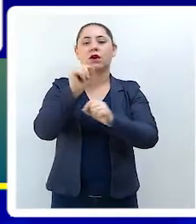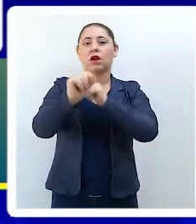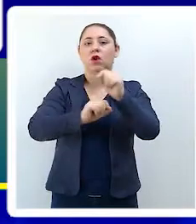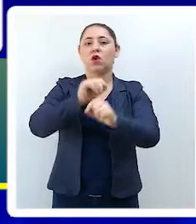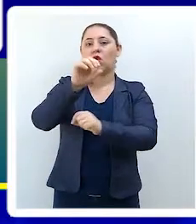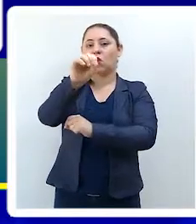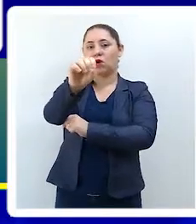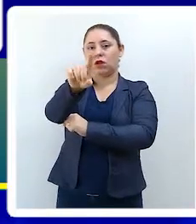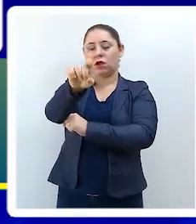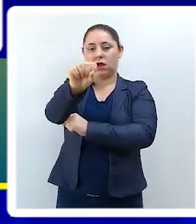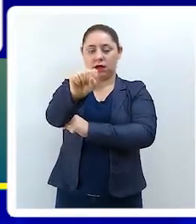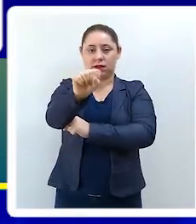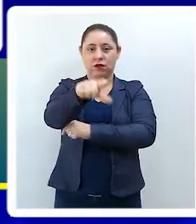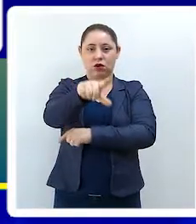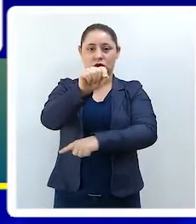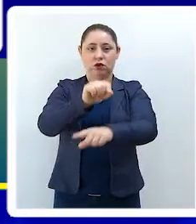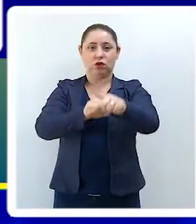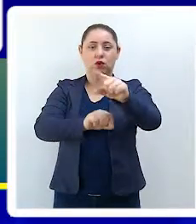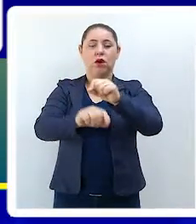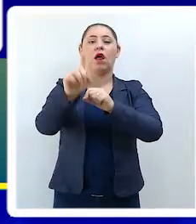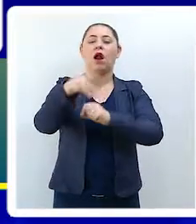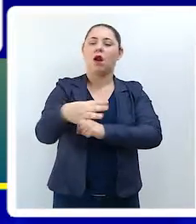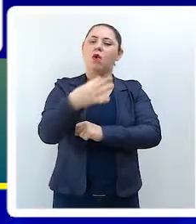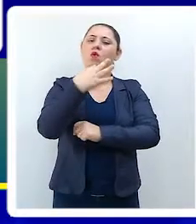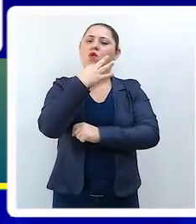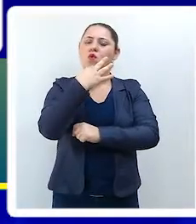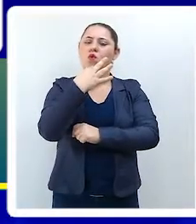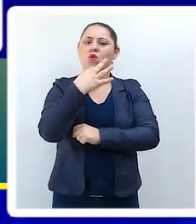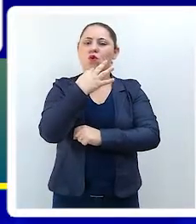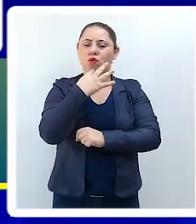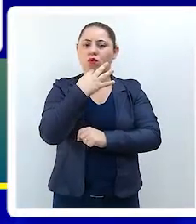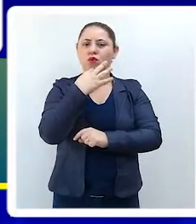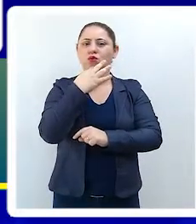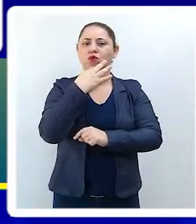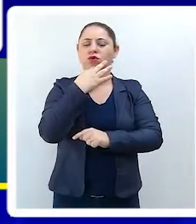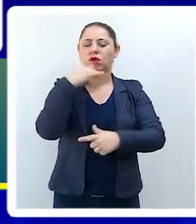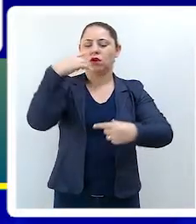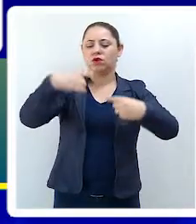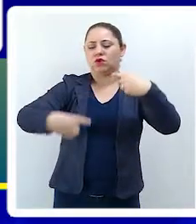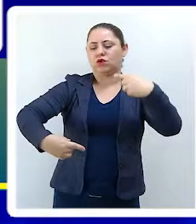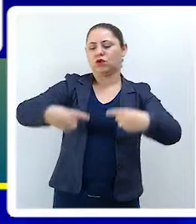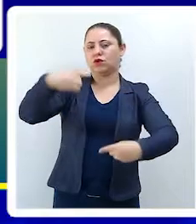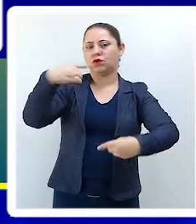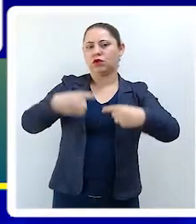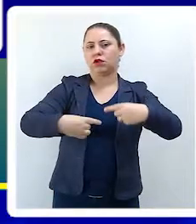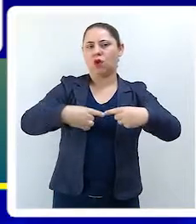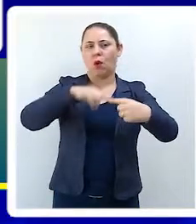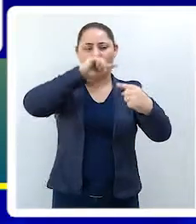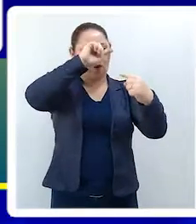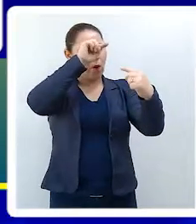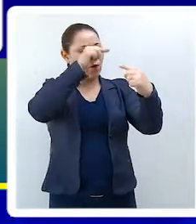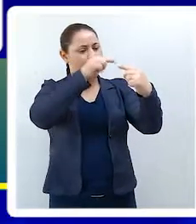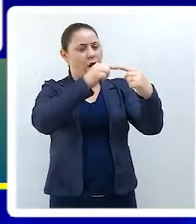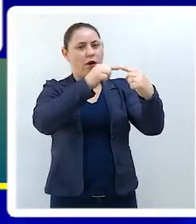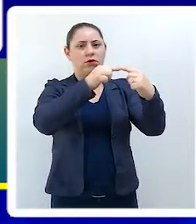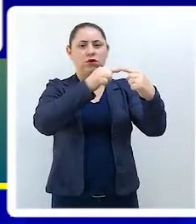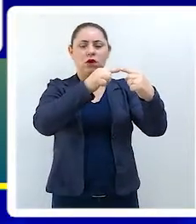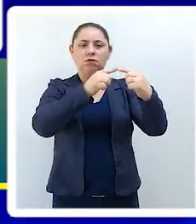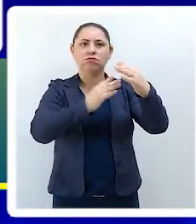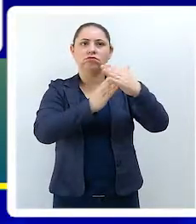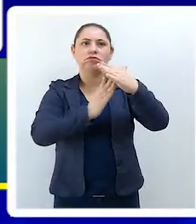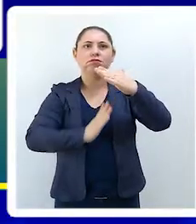que a ODS escolhida, ela seja conhecida, ela seja debatida e os seus objetivos